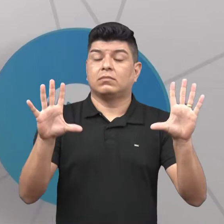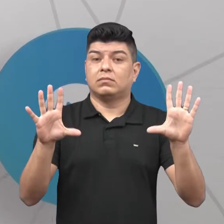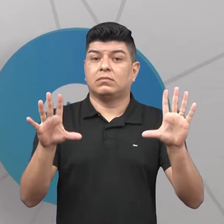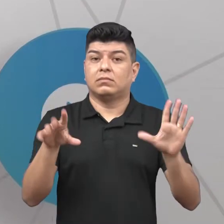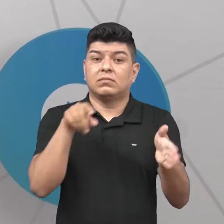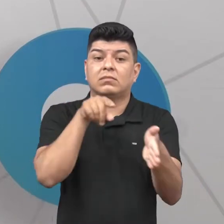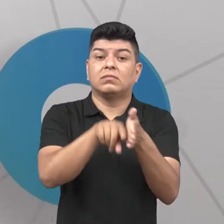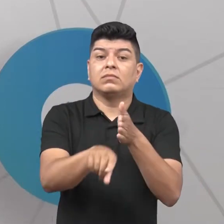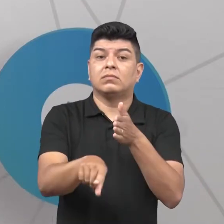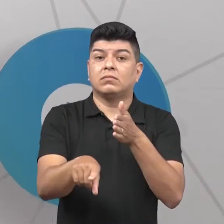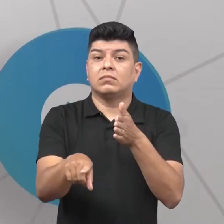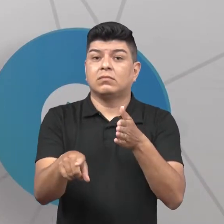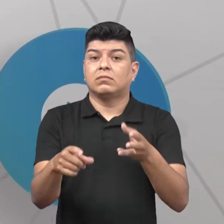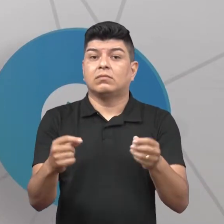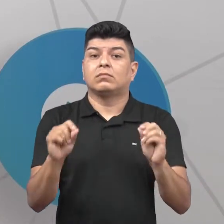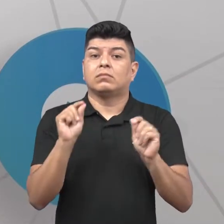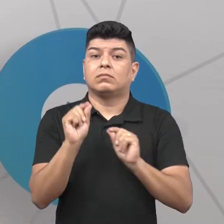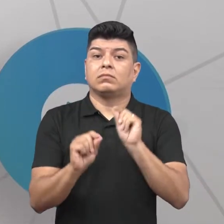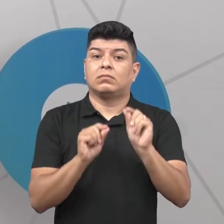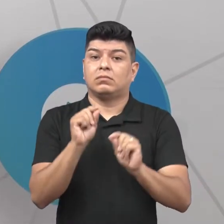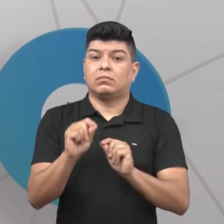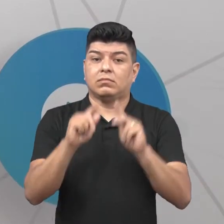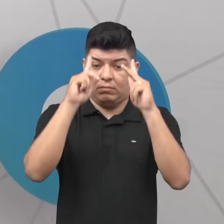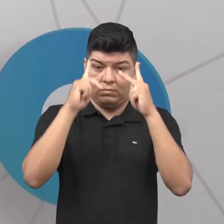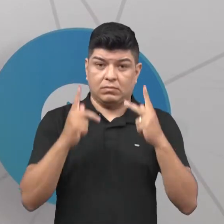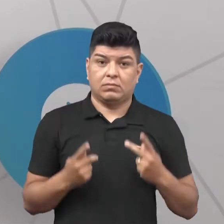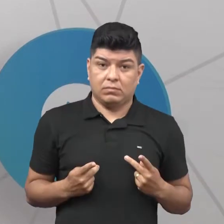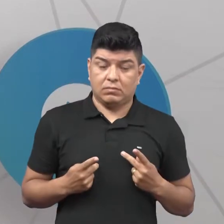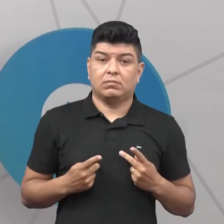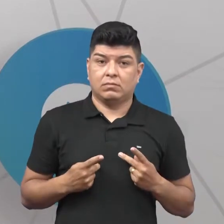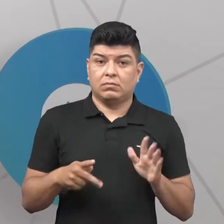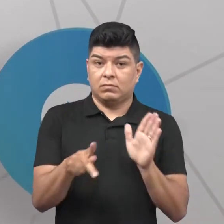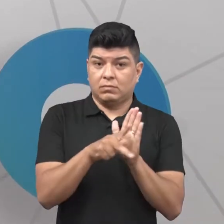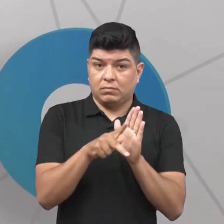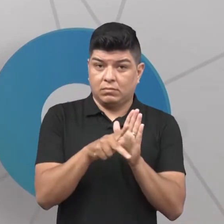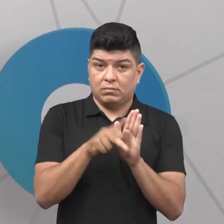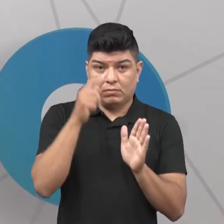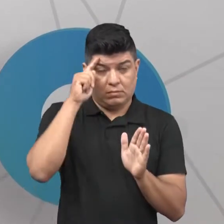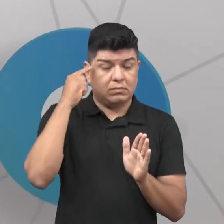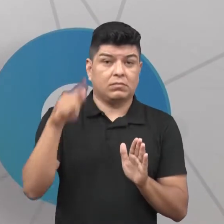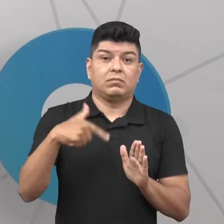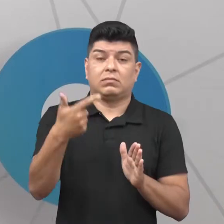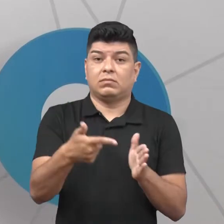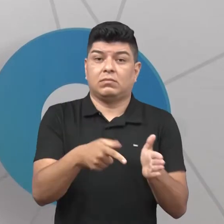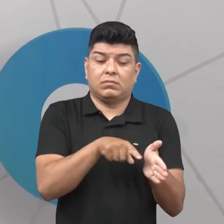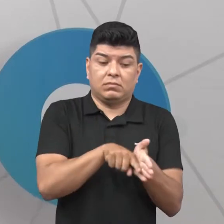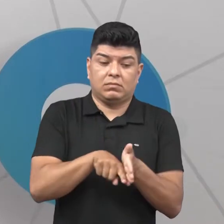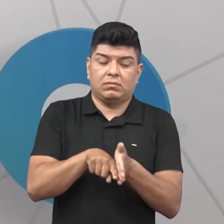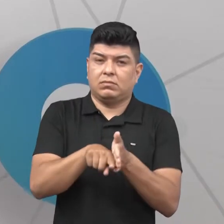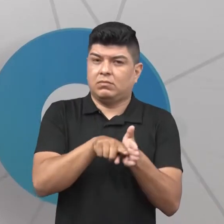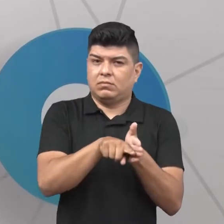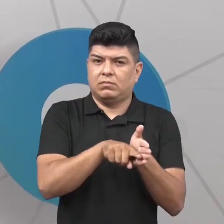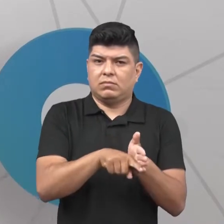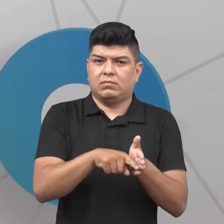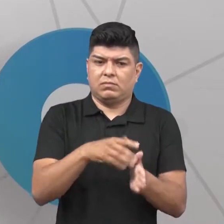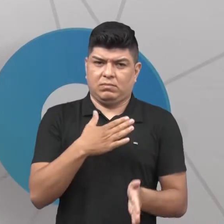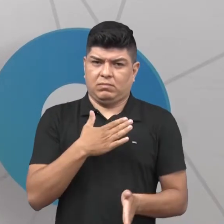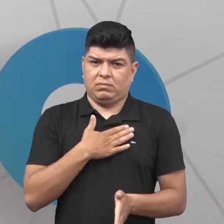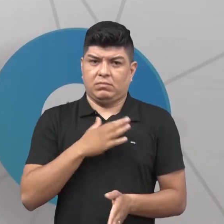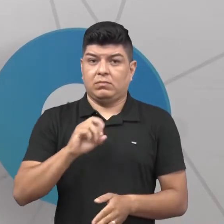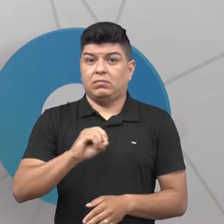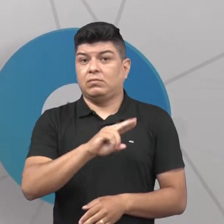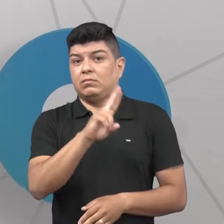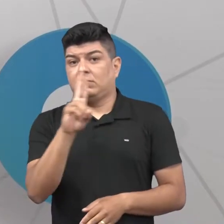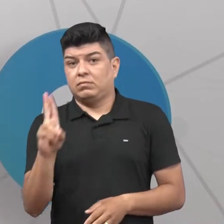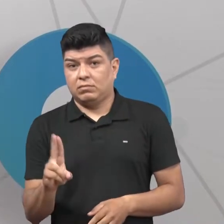elas podem vir através de impressões pessoais, que depois eu vou analisando se essas impressões são apenas minhas ou se faz